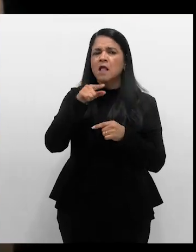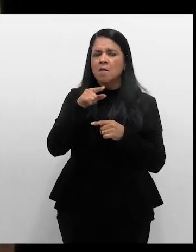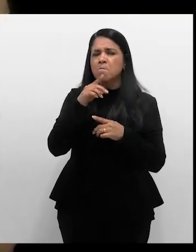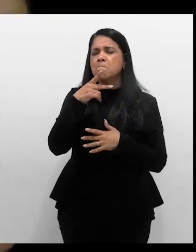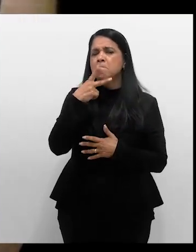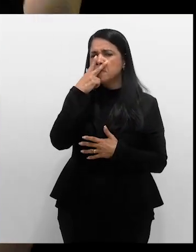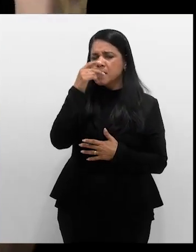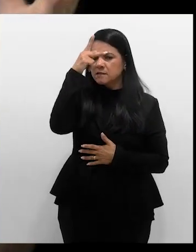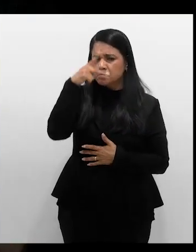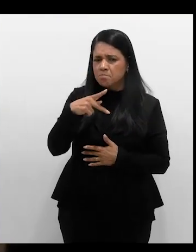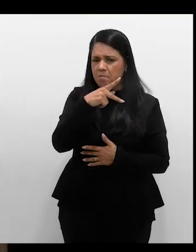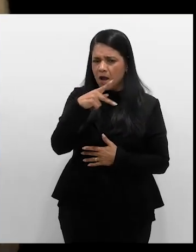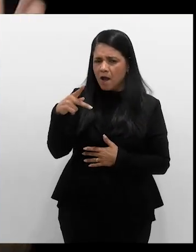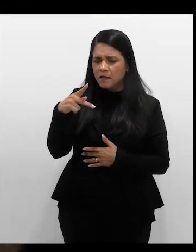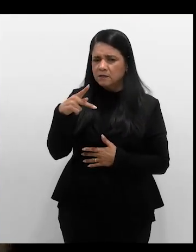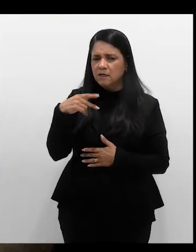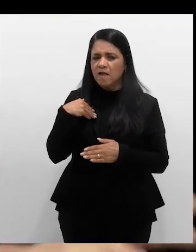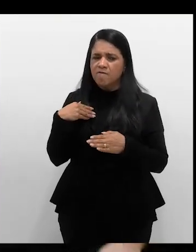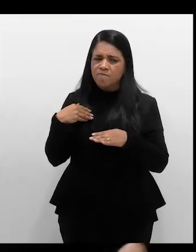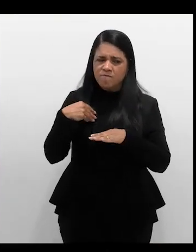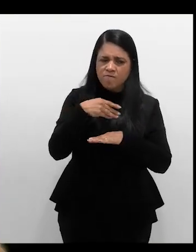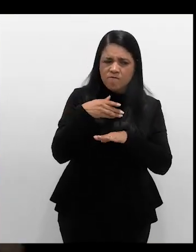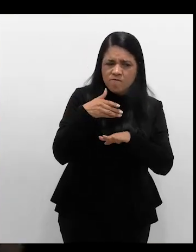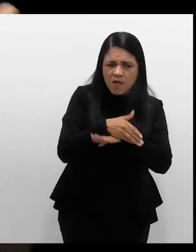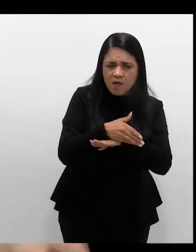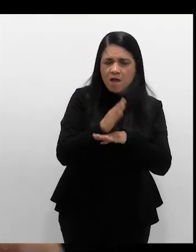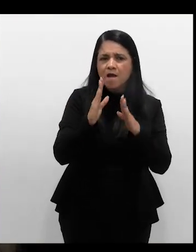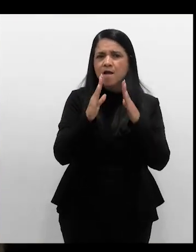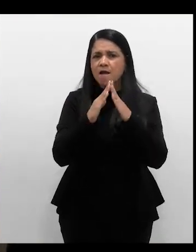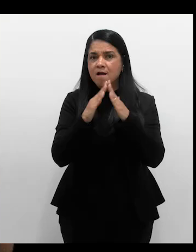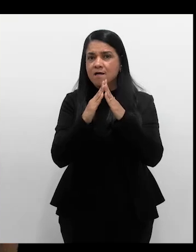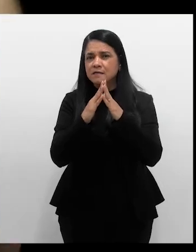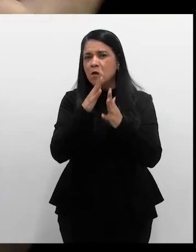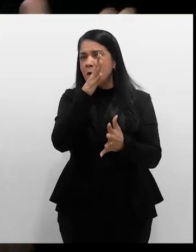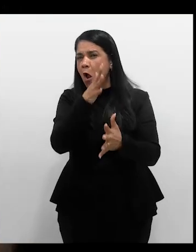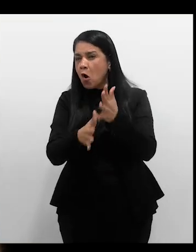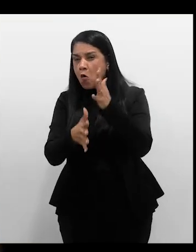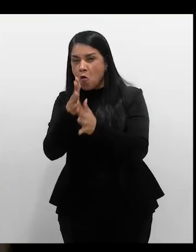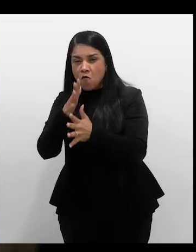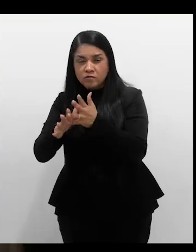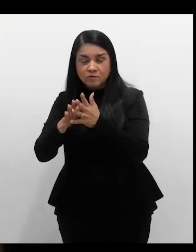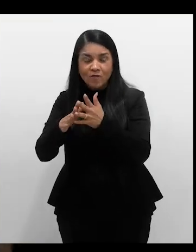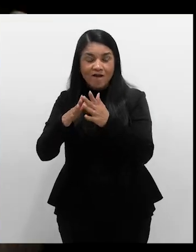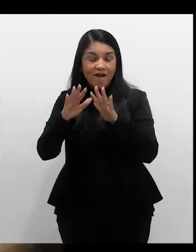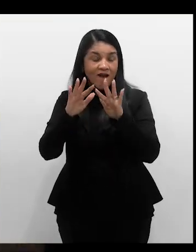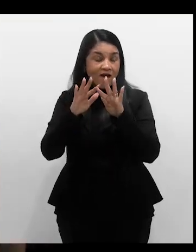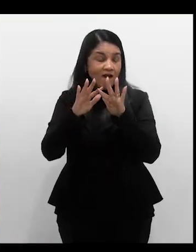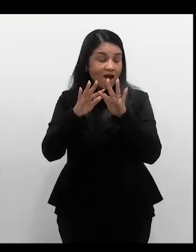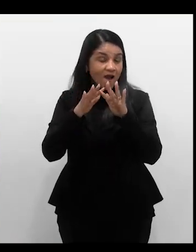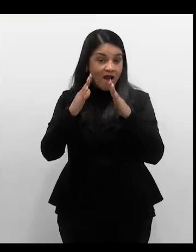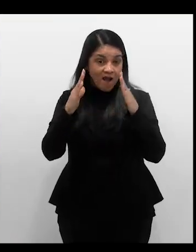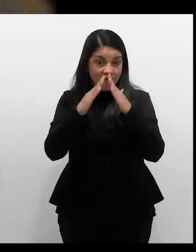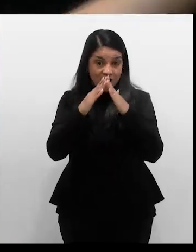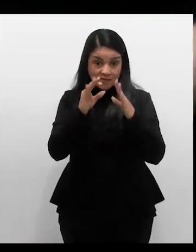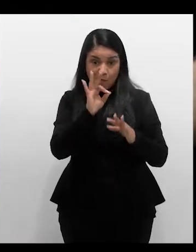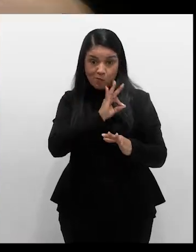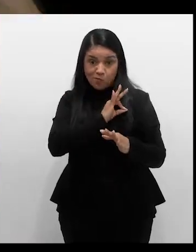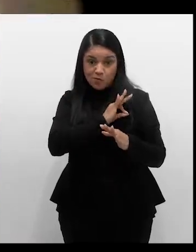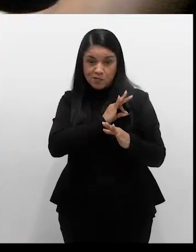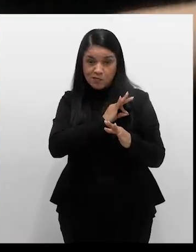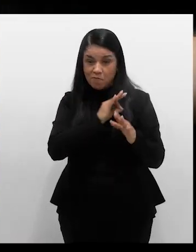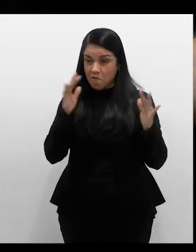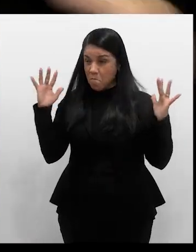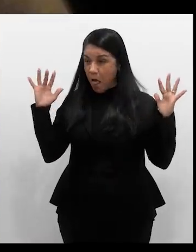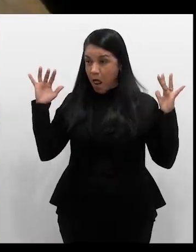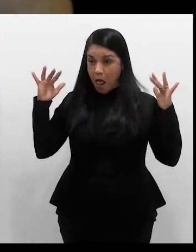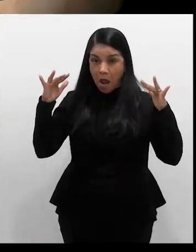é, acha que é um padre, mas desconfia, vai na casa dele, aí começa-se uma confusão quando só. Você vê a casa dele tá cheia de policiais,